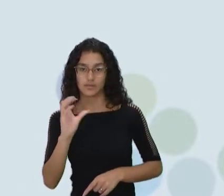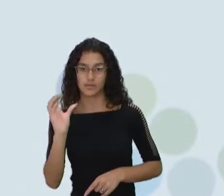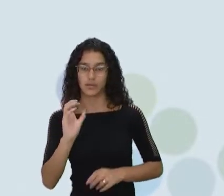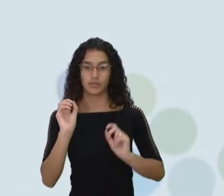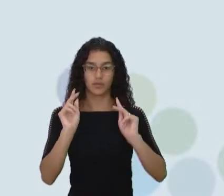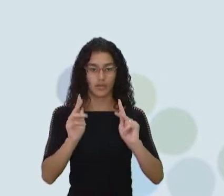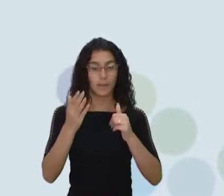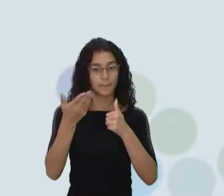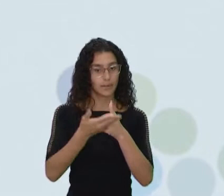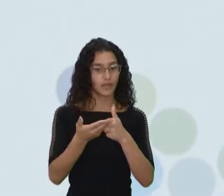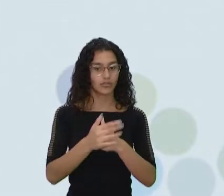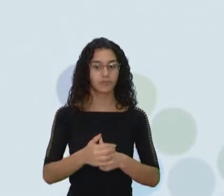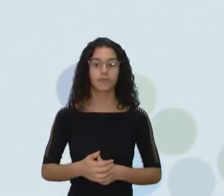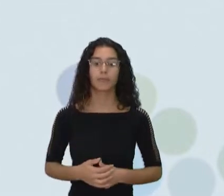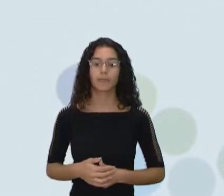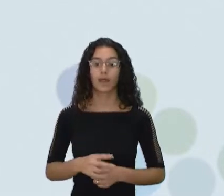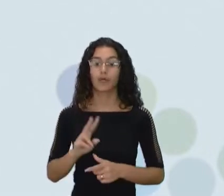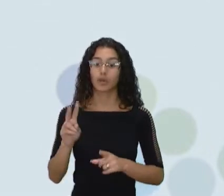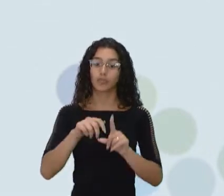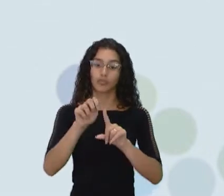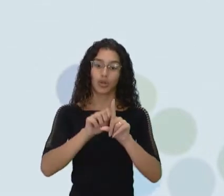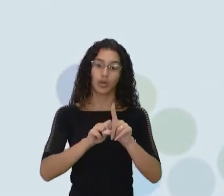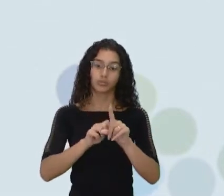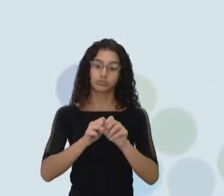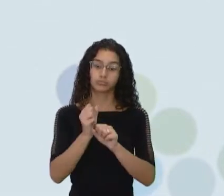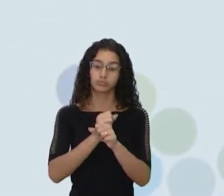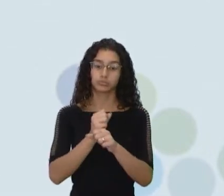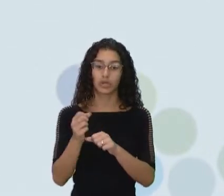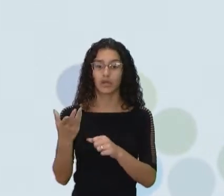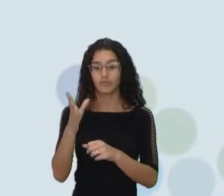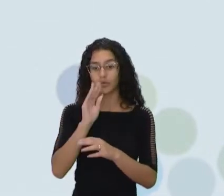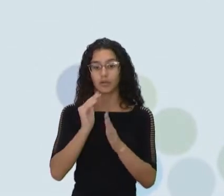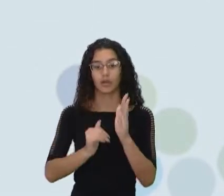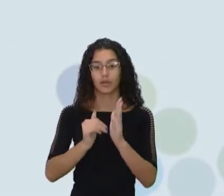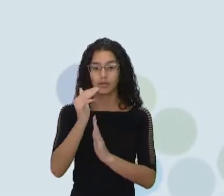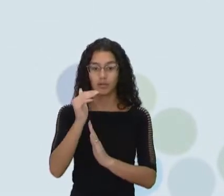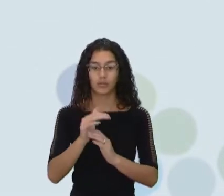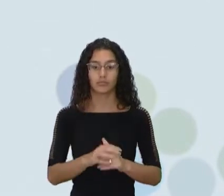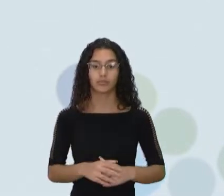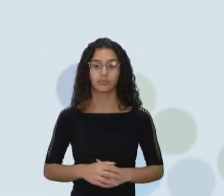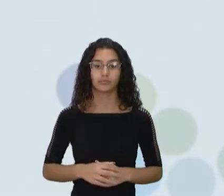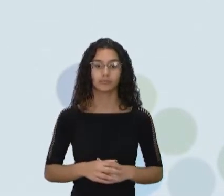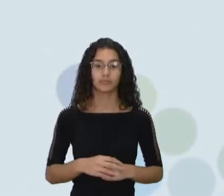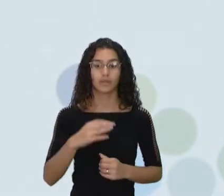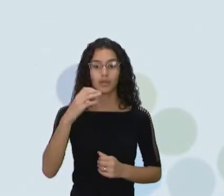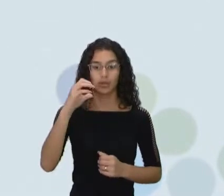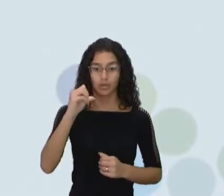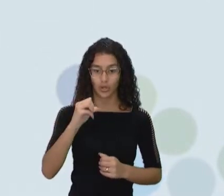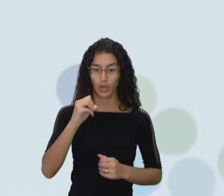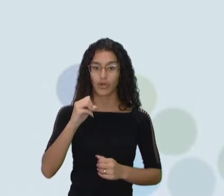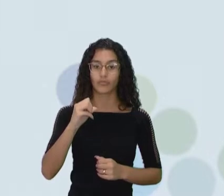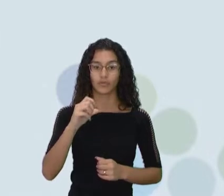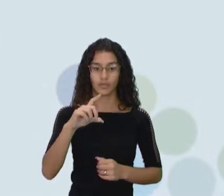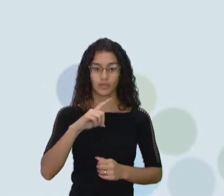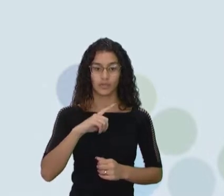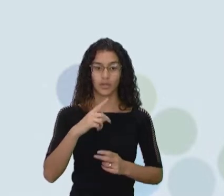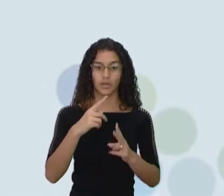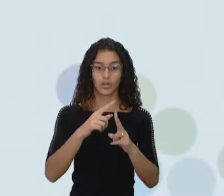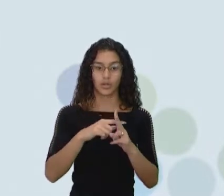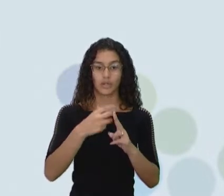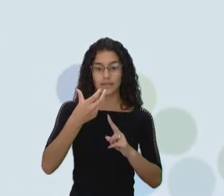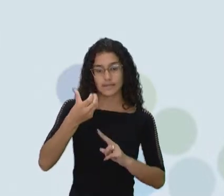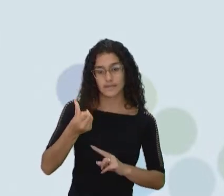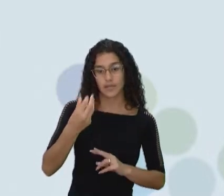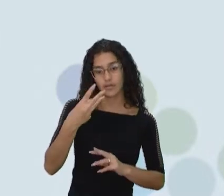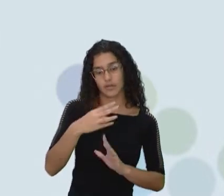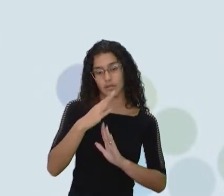certo? Em média. Aí, valor por ano. Claro que a fralda você considerou do jeito que você falou lá em cima, né? 9 unidades nos 2 primeiros meses, 6